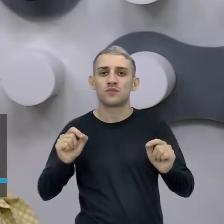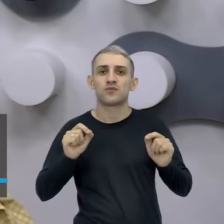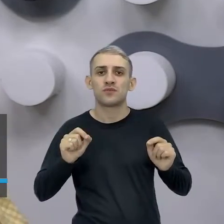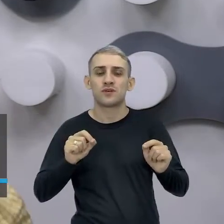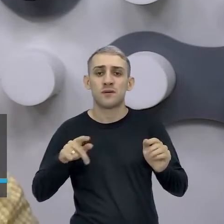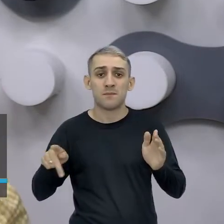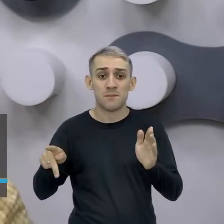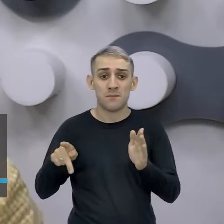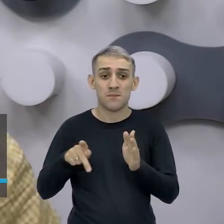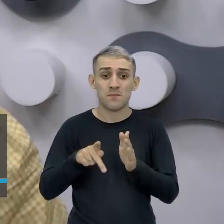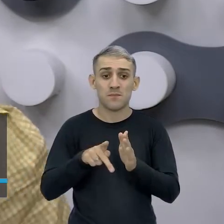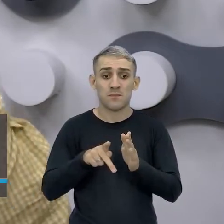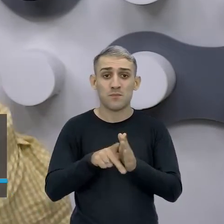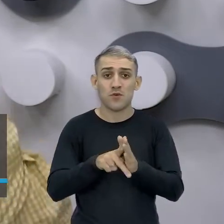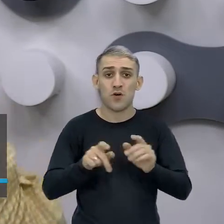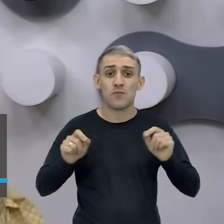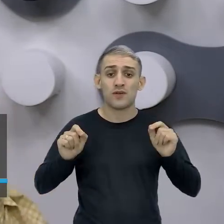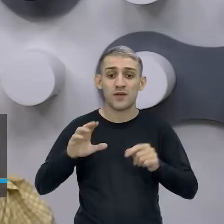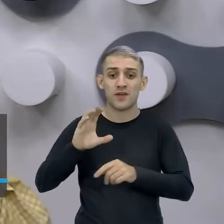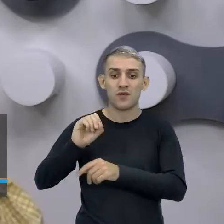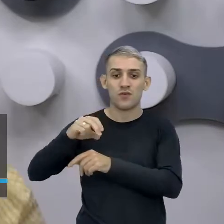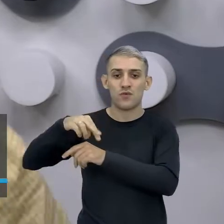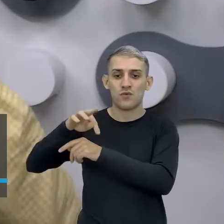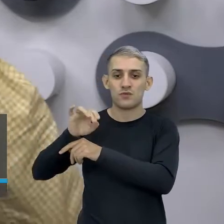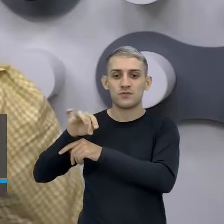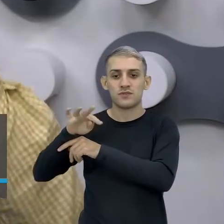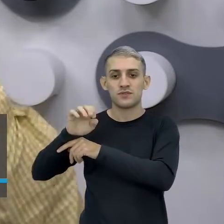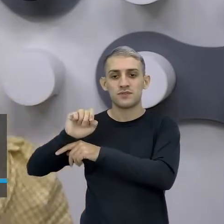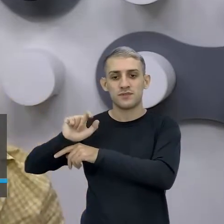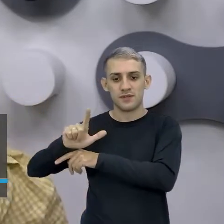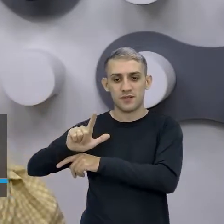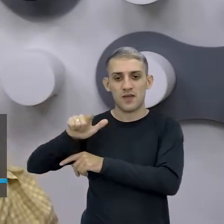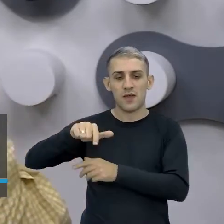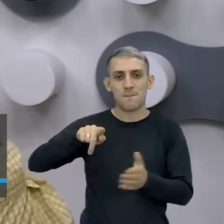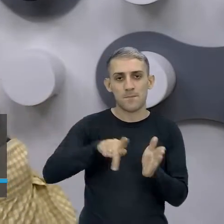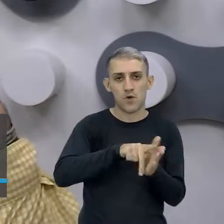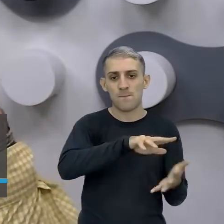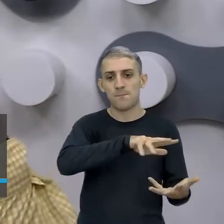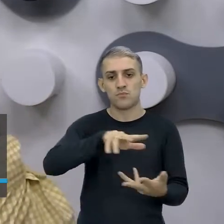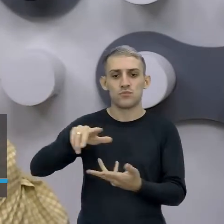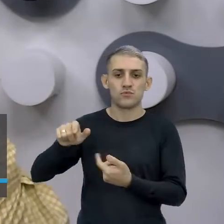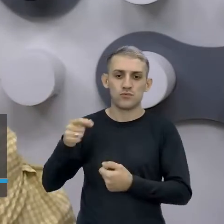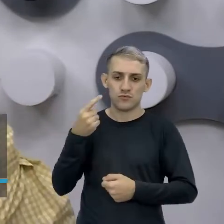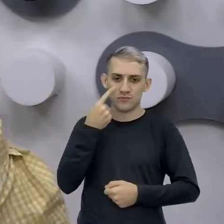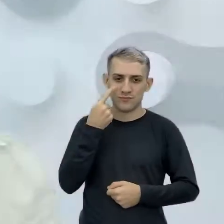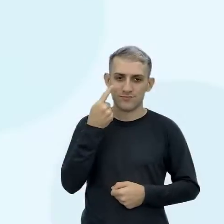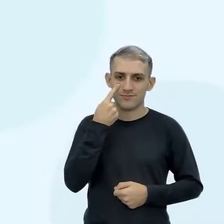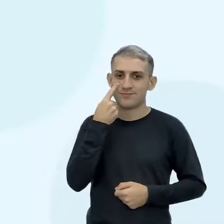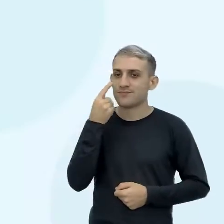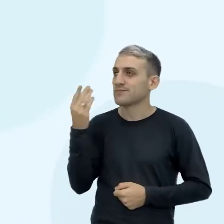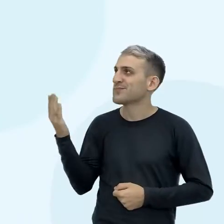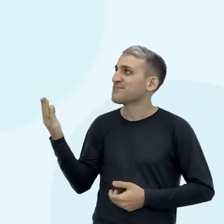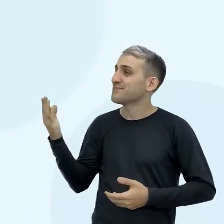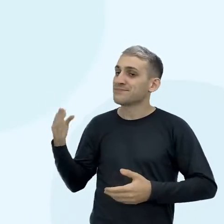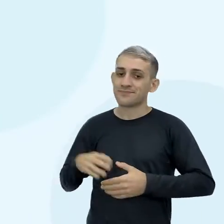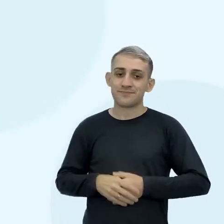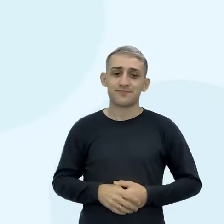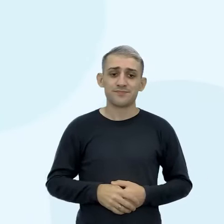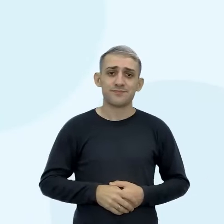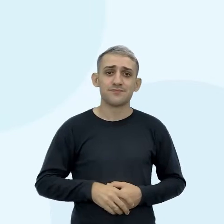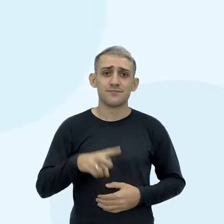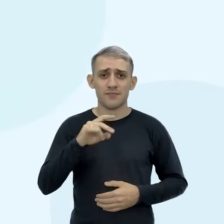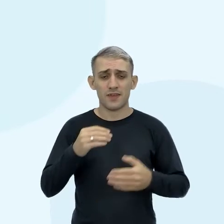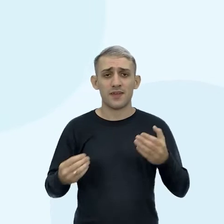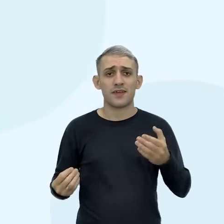ser em via continental, em via mundial. Vamos dar uma olhada. Olha lá. Vai ser criada